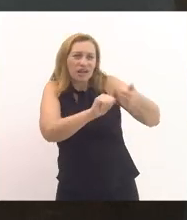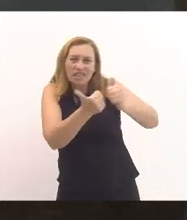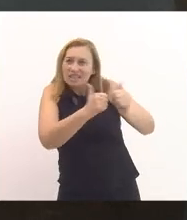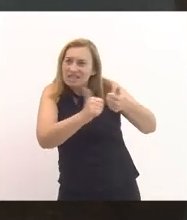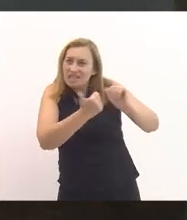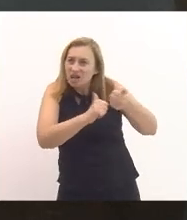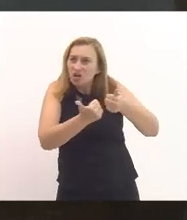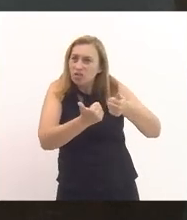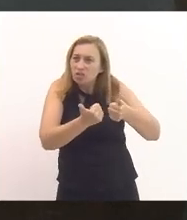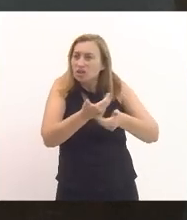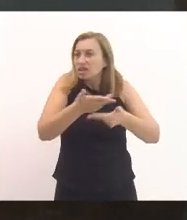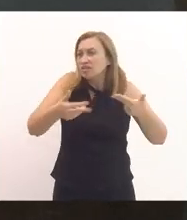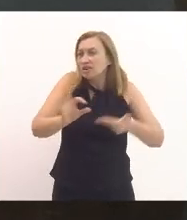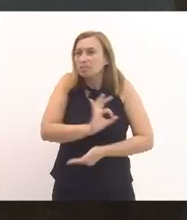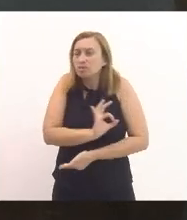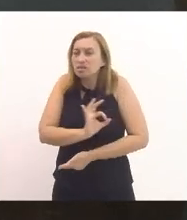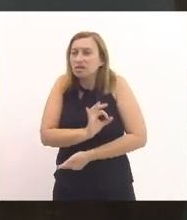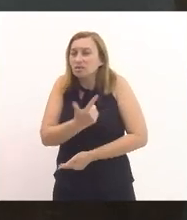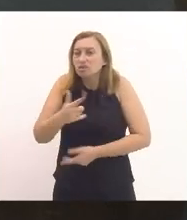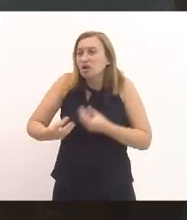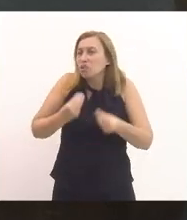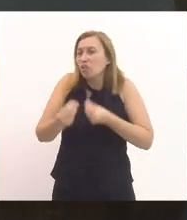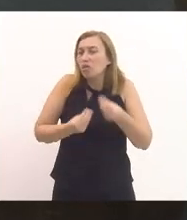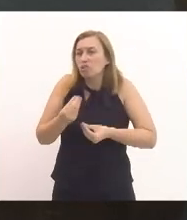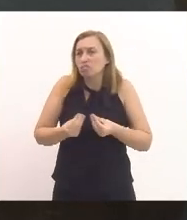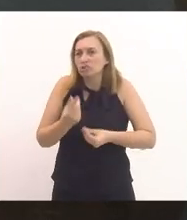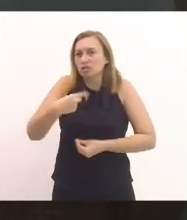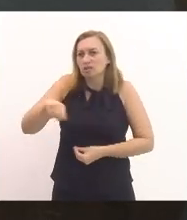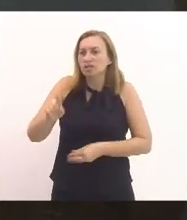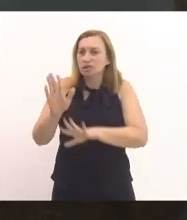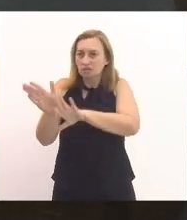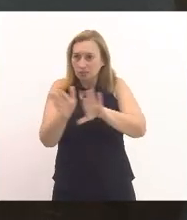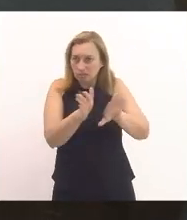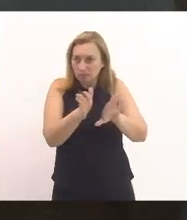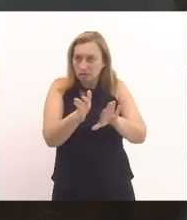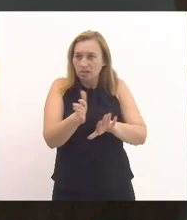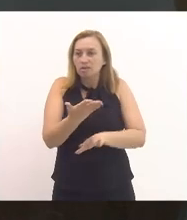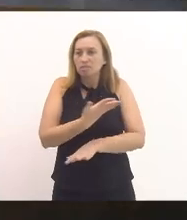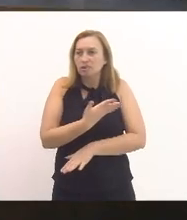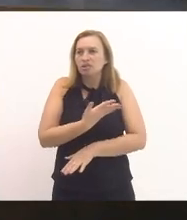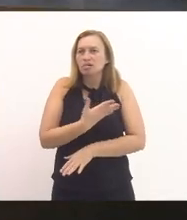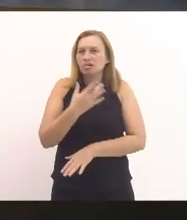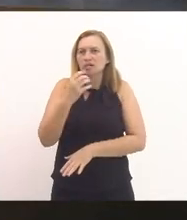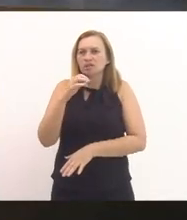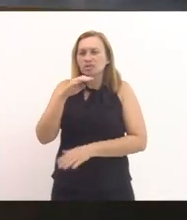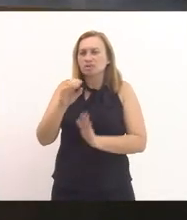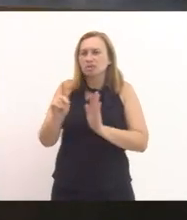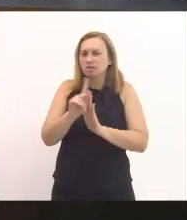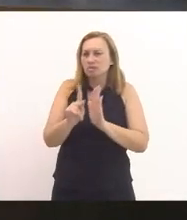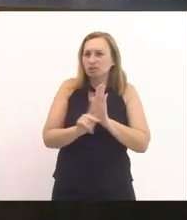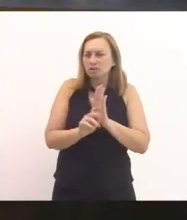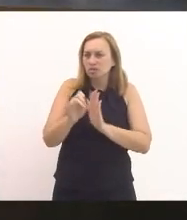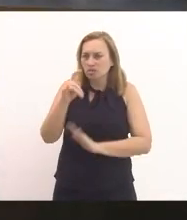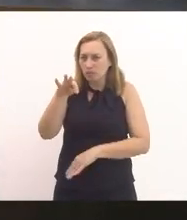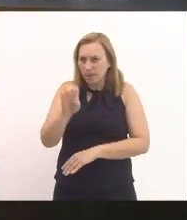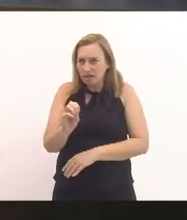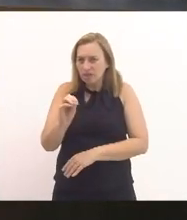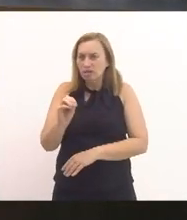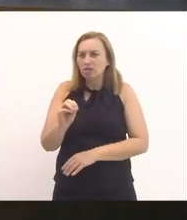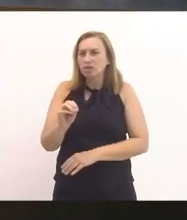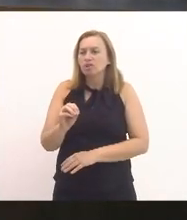mas que multiplica não tem nem condição colega colega deixa eu te falar o Márcio Gualberto fez um projeto bacana para caramba